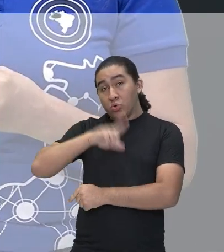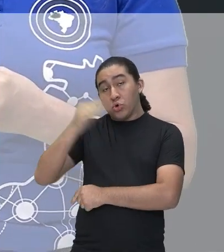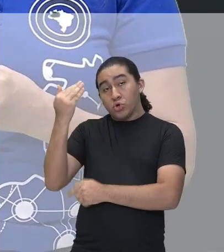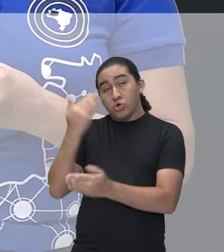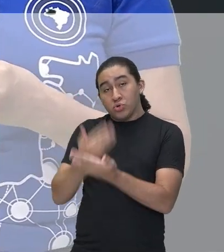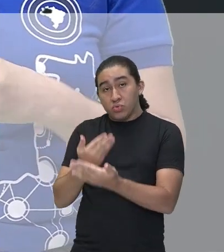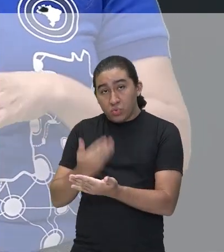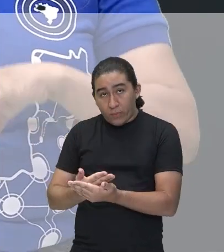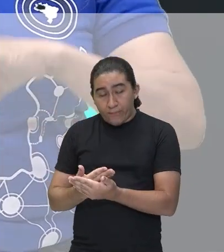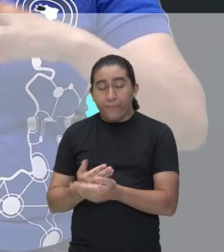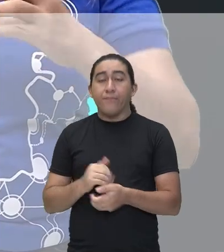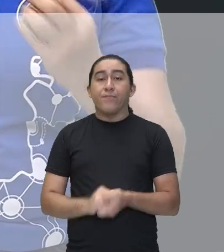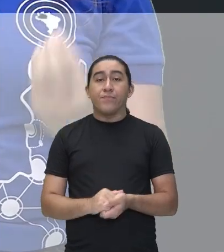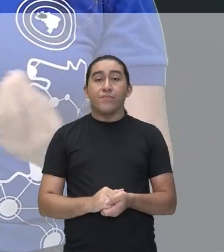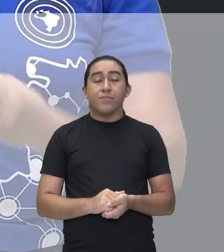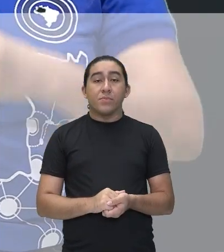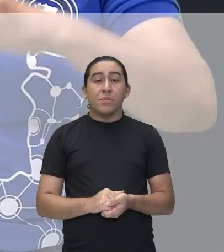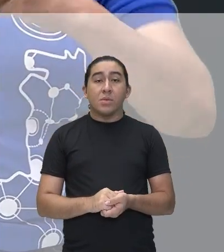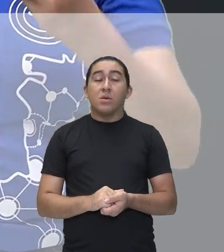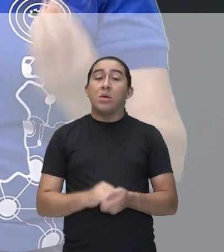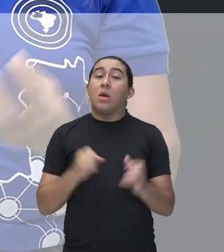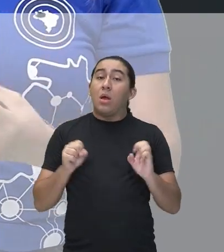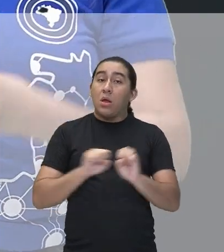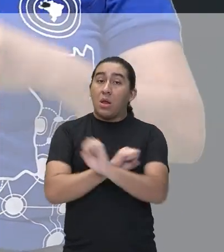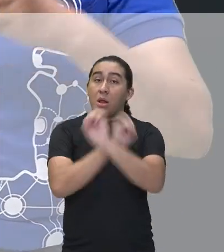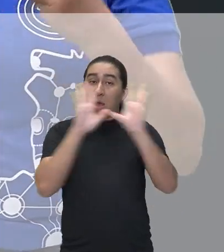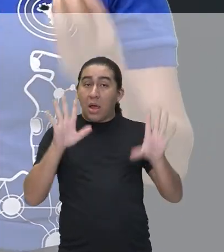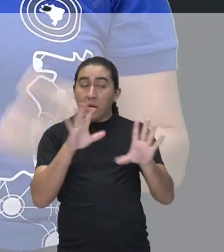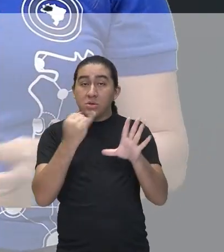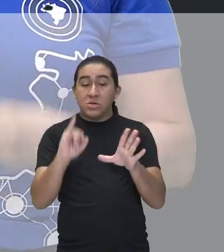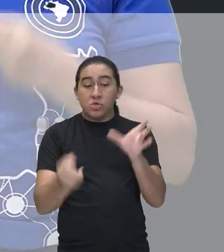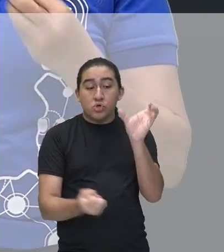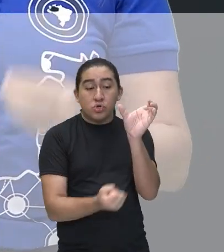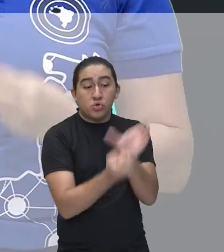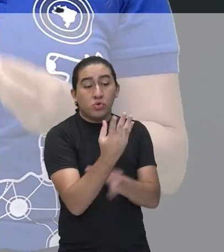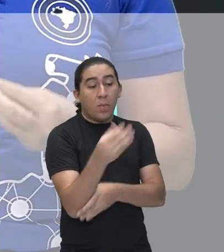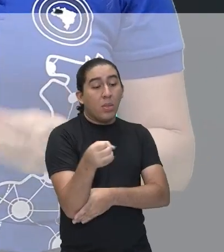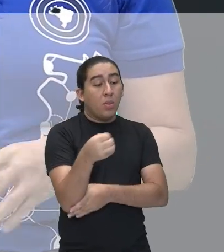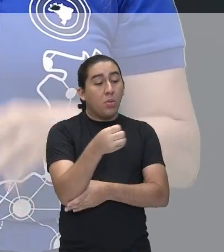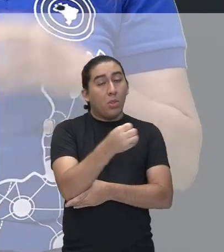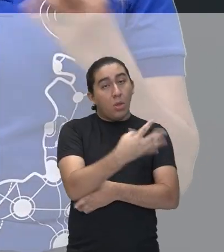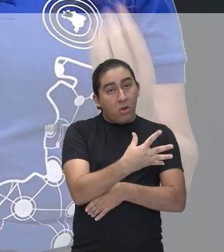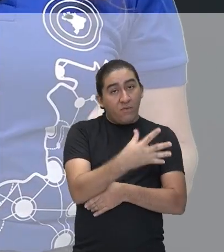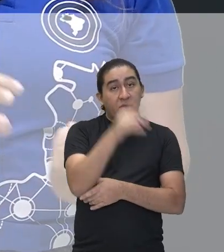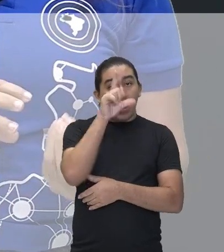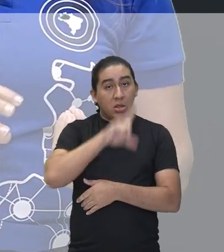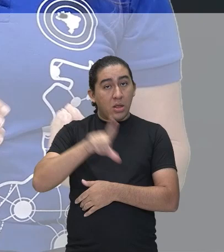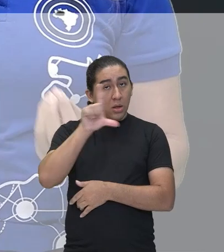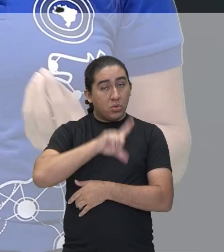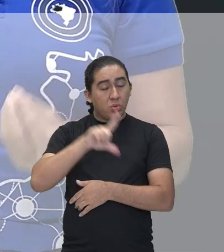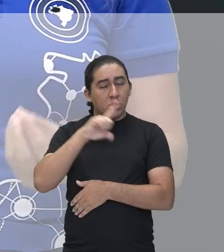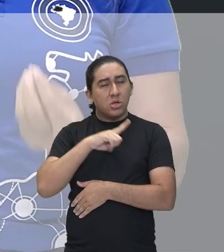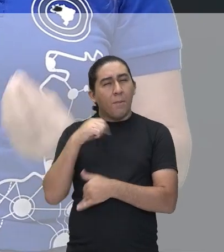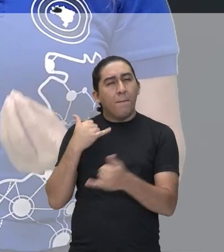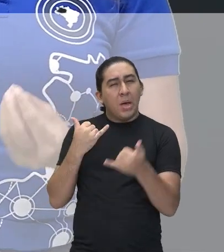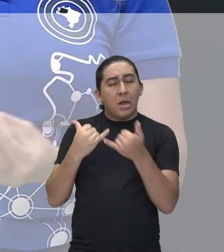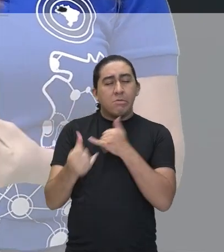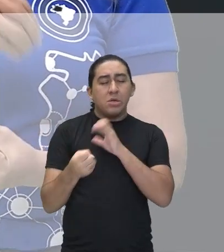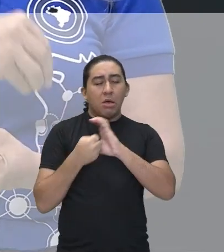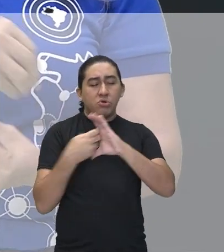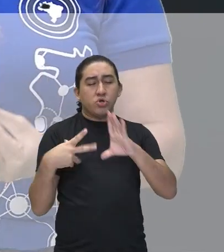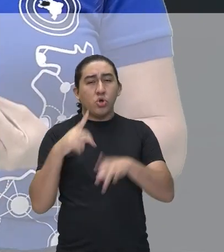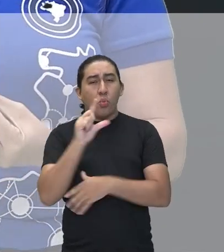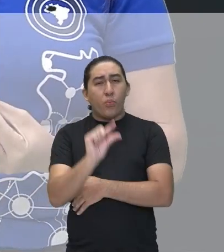nova escola, ainda traz, né, ainda traz algo bem parecido, ainda traz um pouquinho